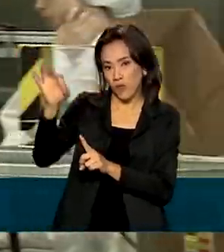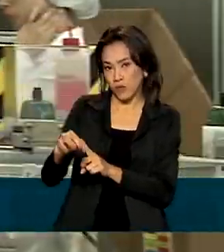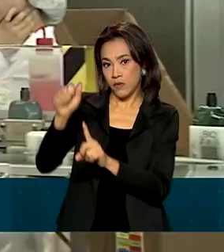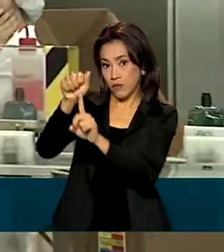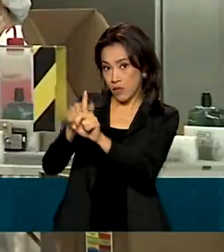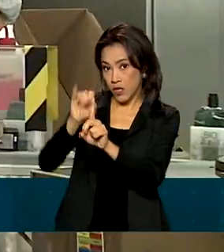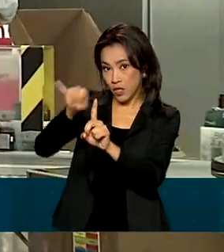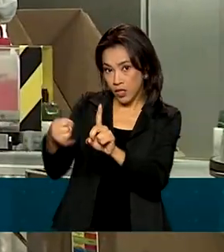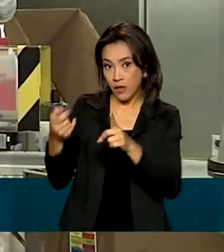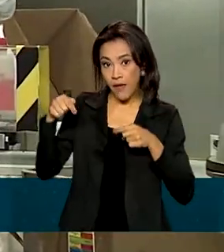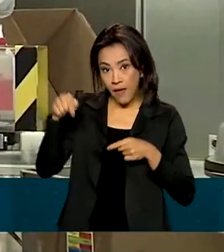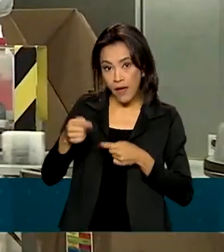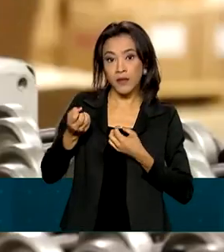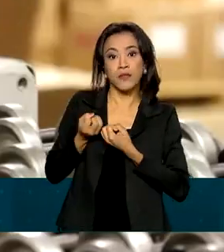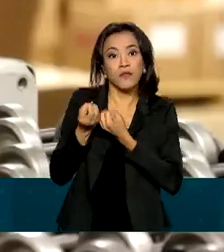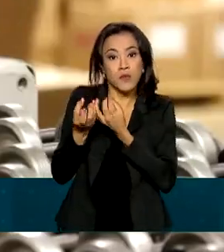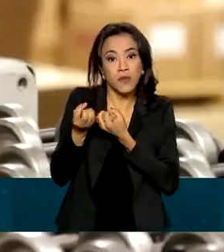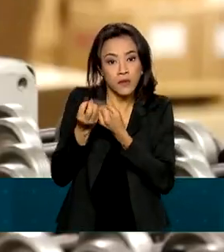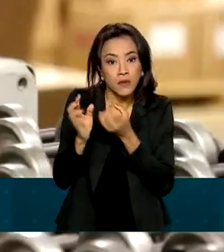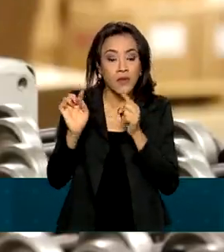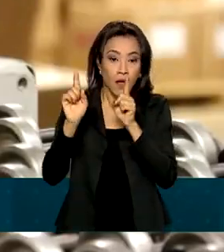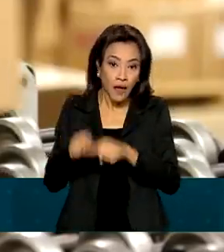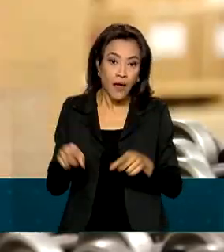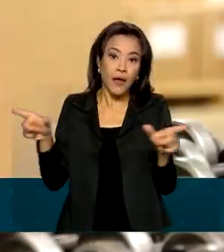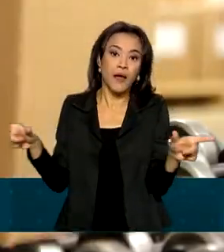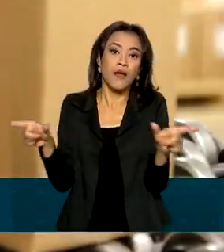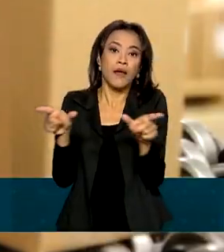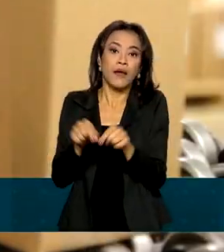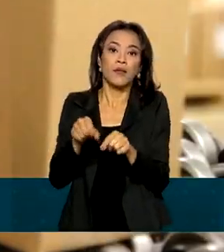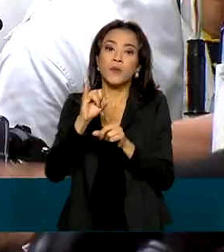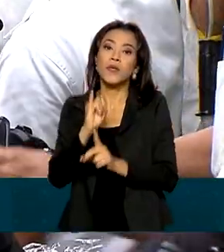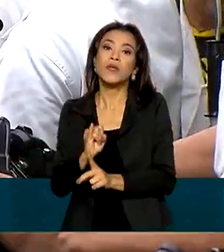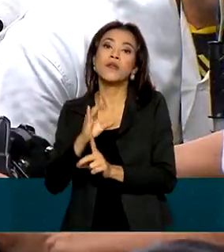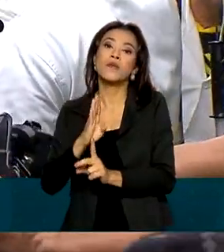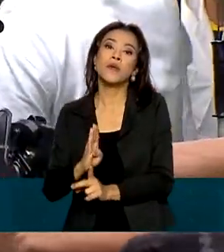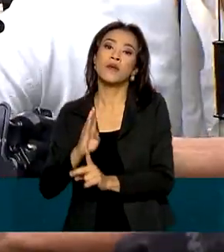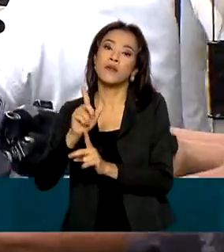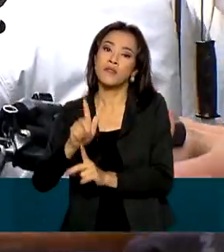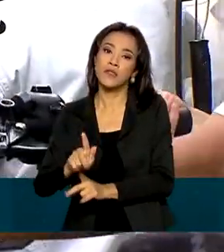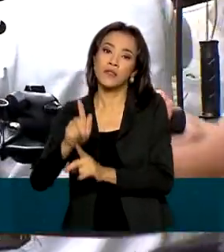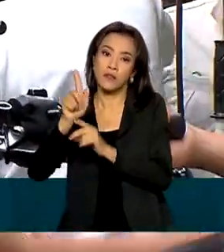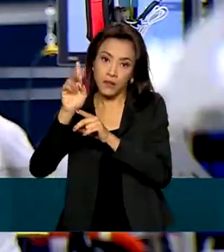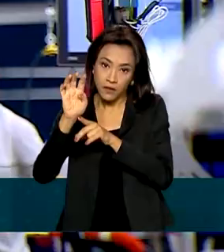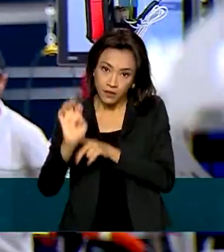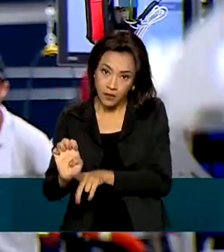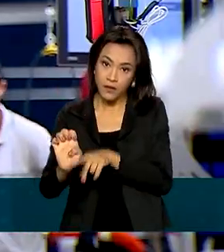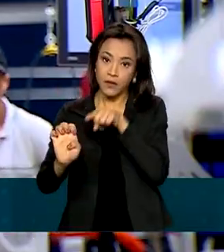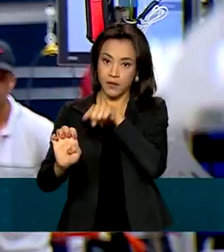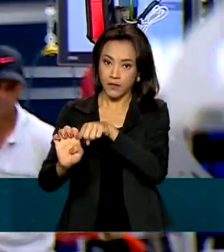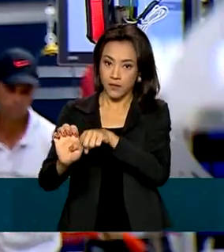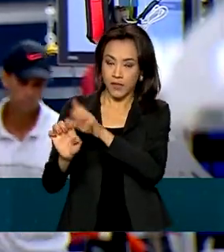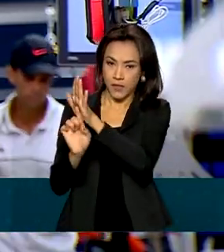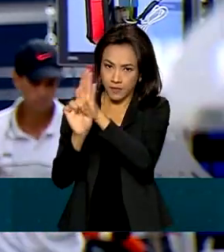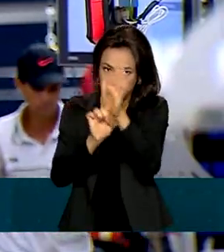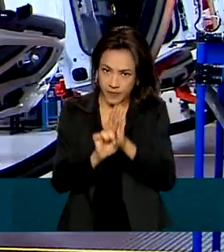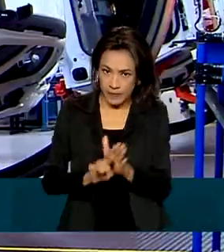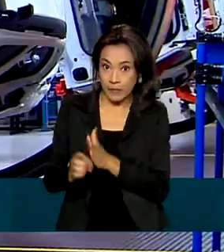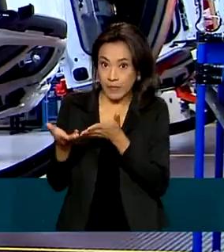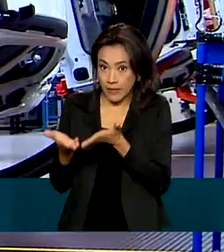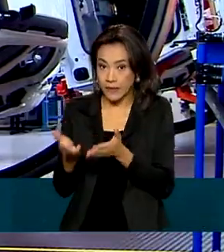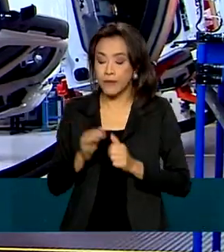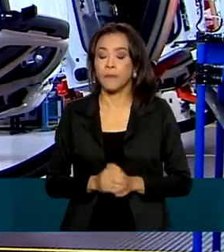os dados são da pesquisa Industrial mensal do IBGE Instituto Brasileiro de geografia e